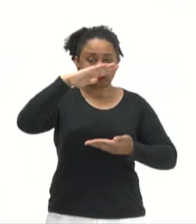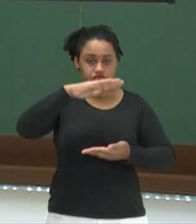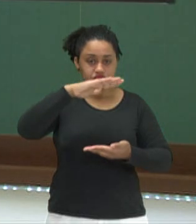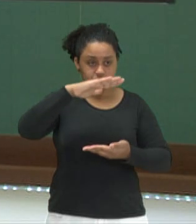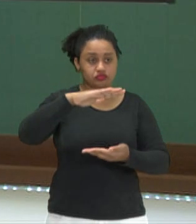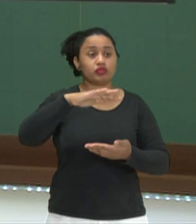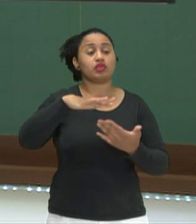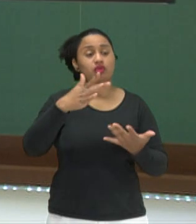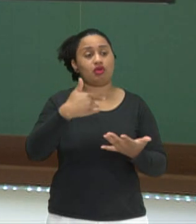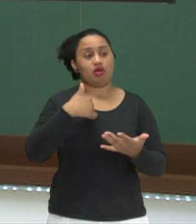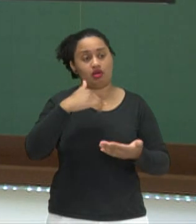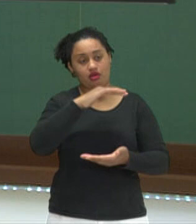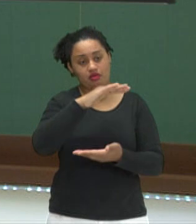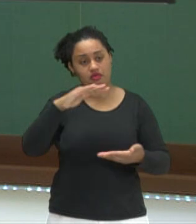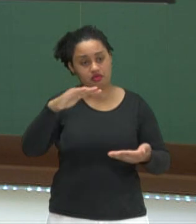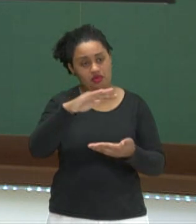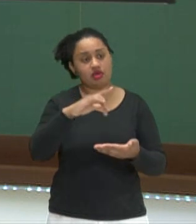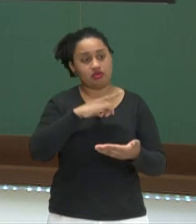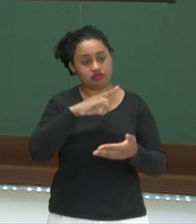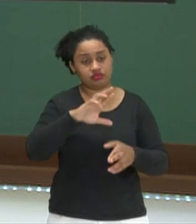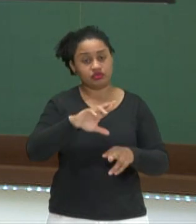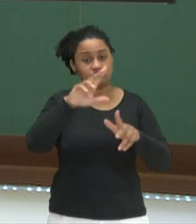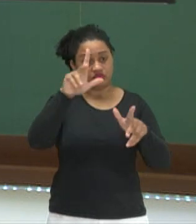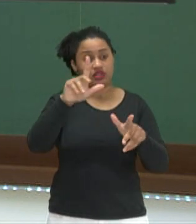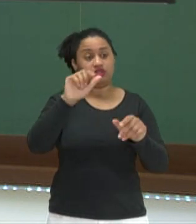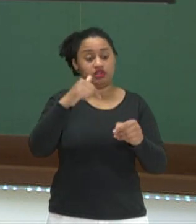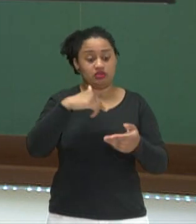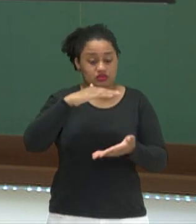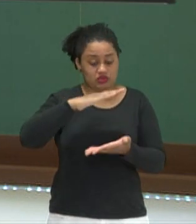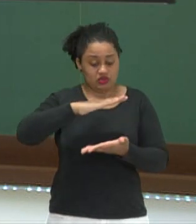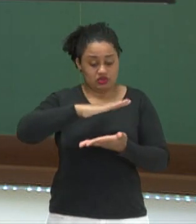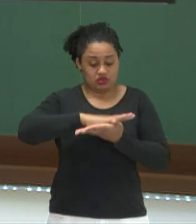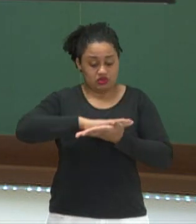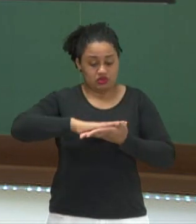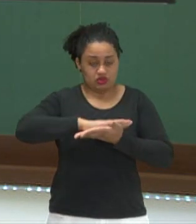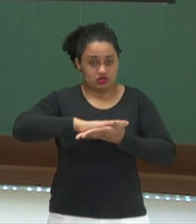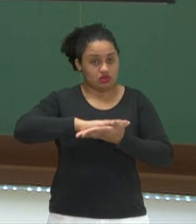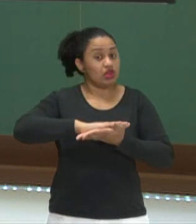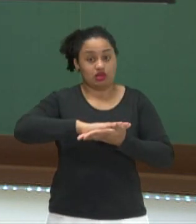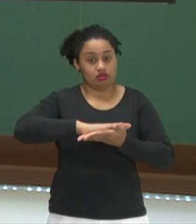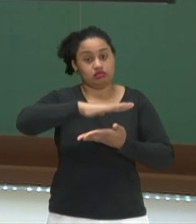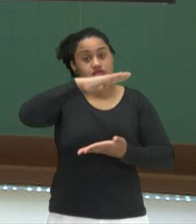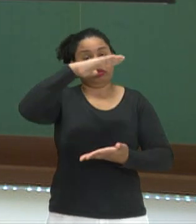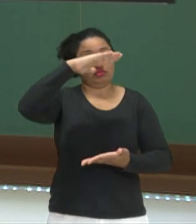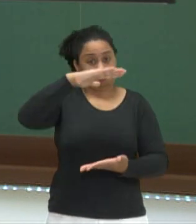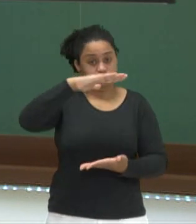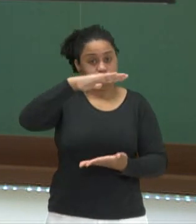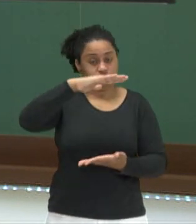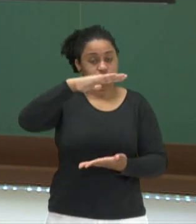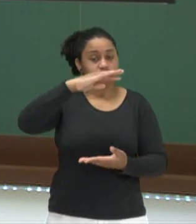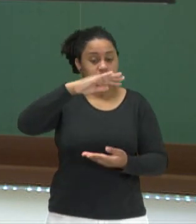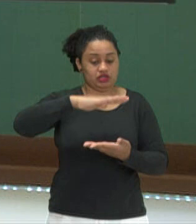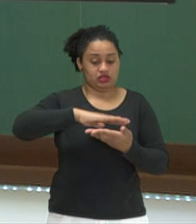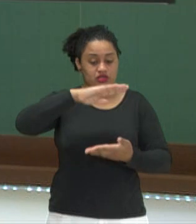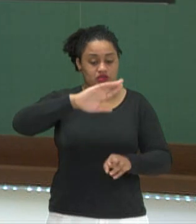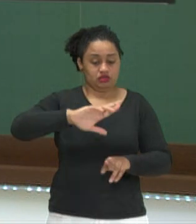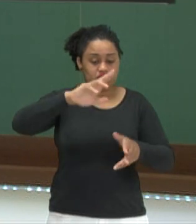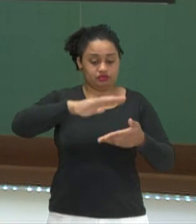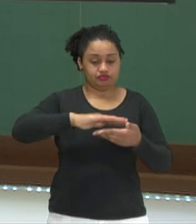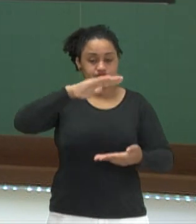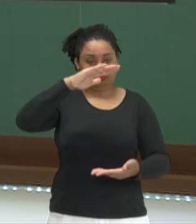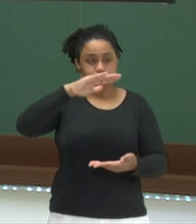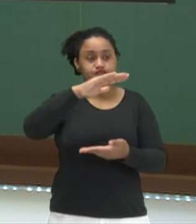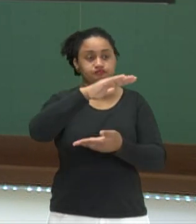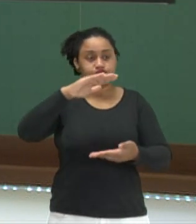dizendo paralelo, eu tenho que colocar o distinto, porque senão poderia um estar sobre o outro. Então eles são distintos, eles têm que ter uma diferença entre